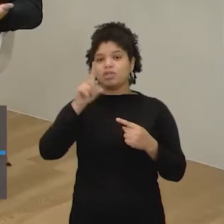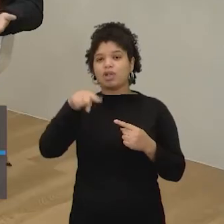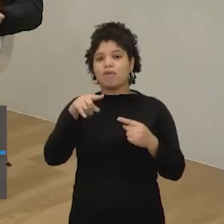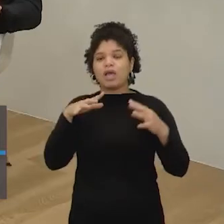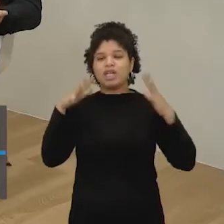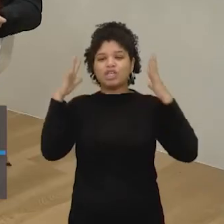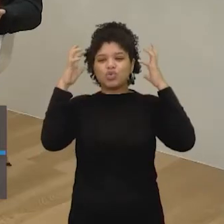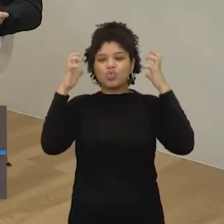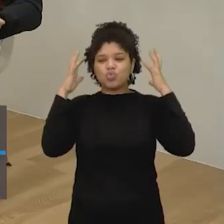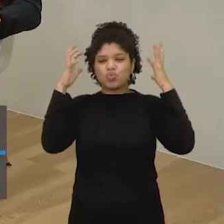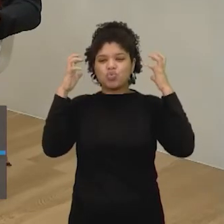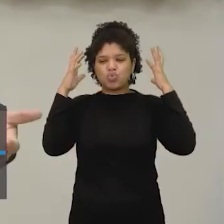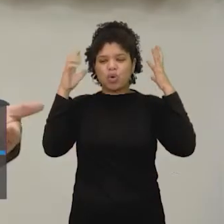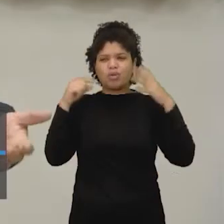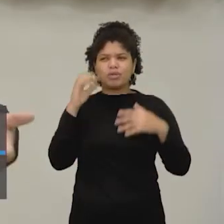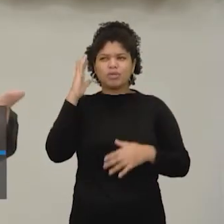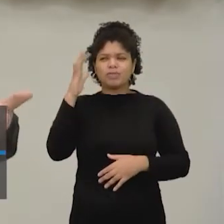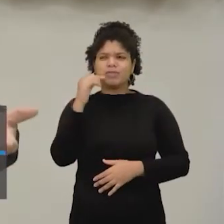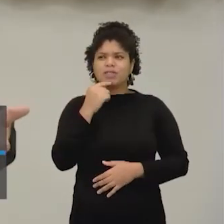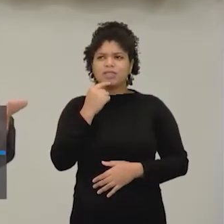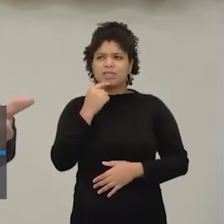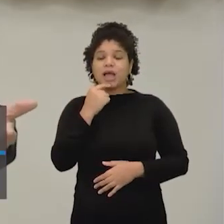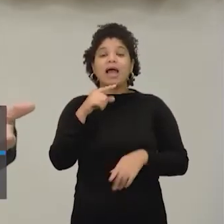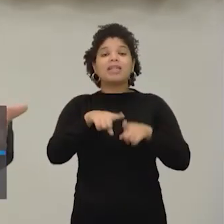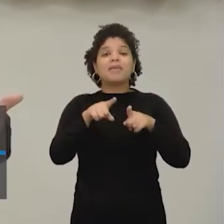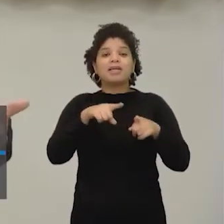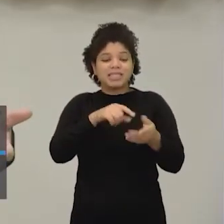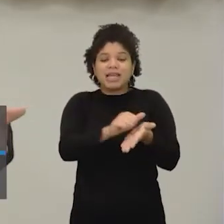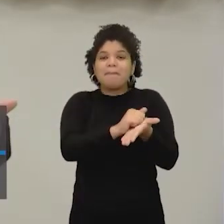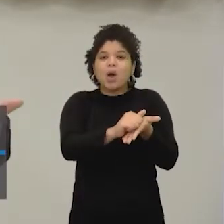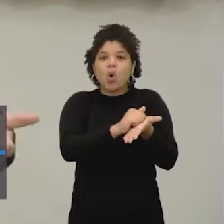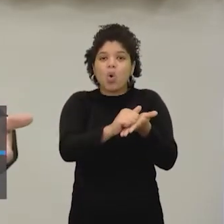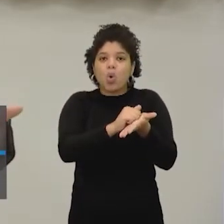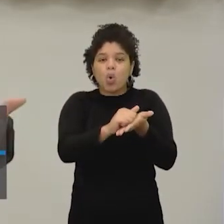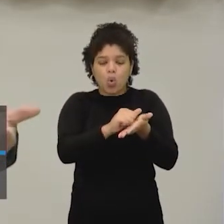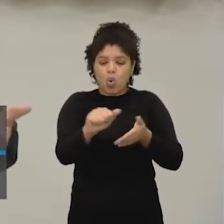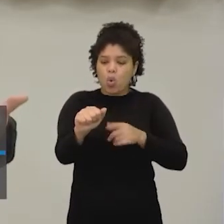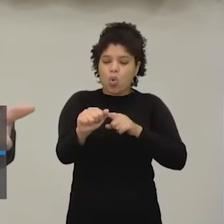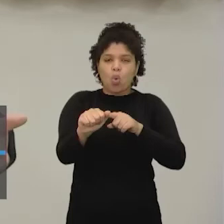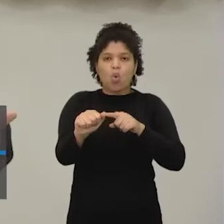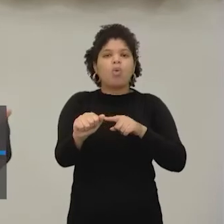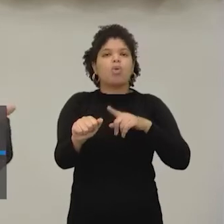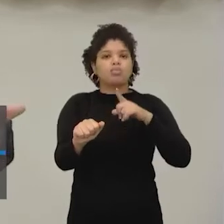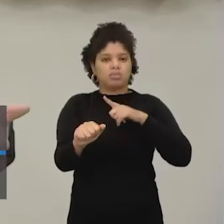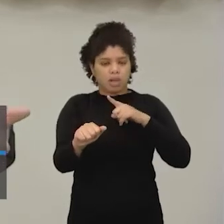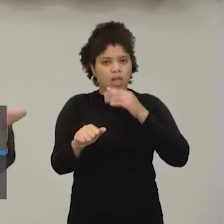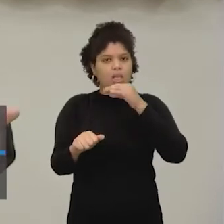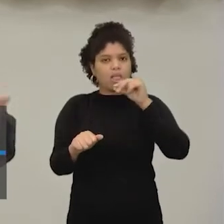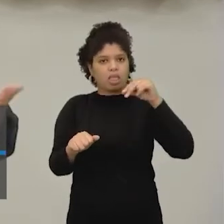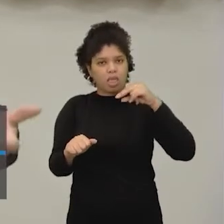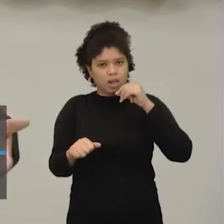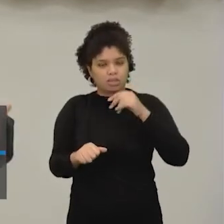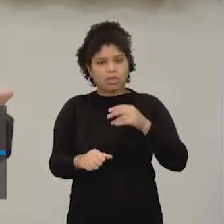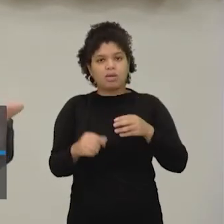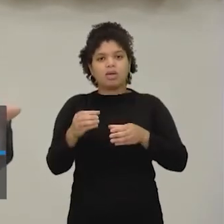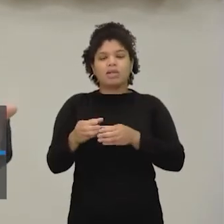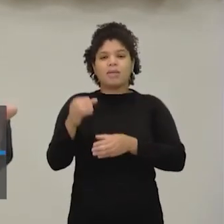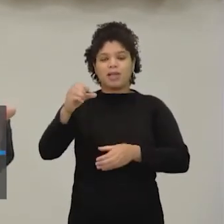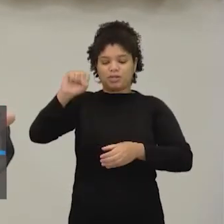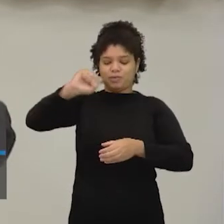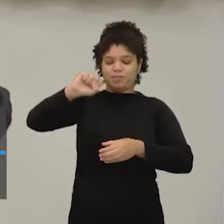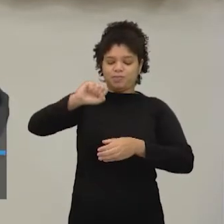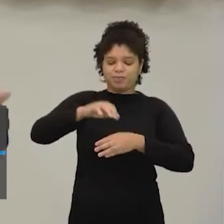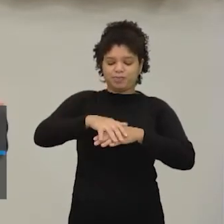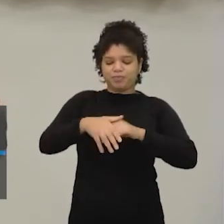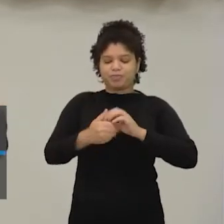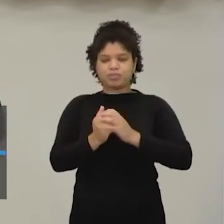fica pensando, né? Será? Sabão também tem sal, detergente, então... A maioria das coisas que compõem tem sal, mas o que a gente usa mais é o sal de